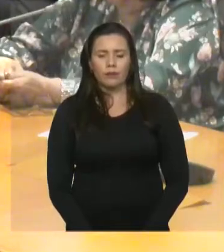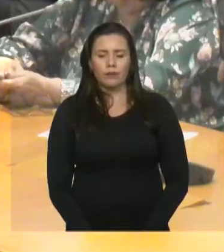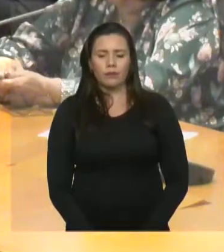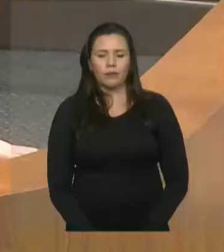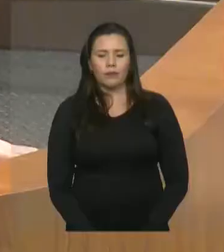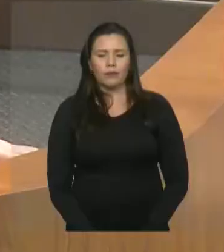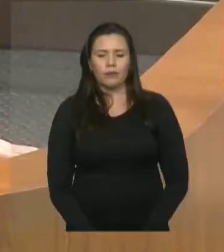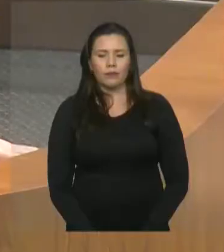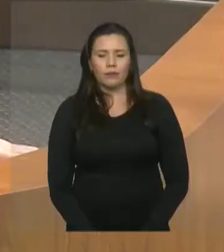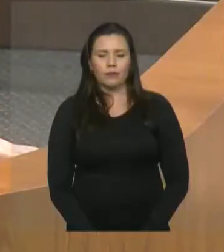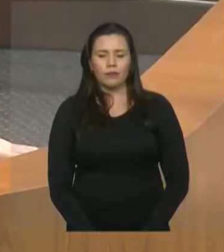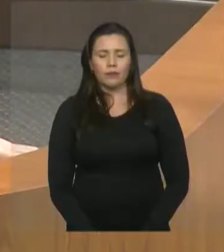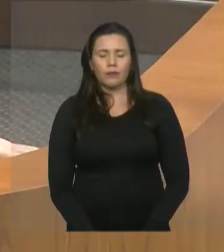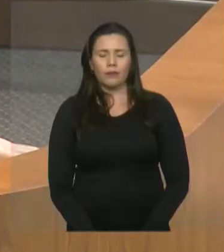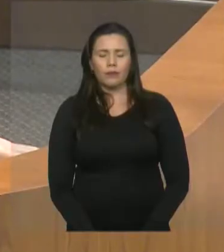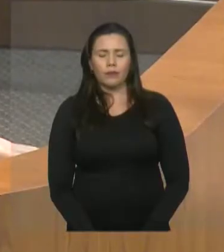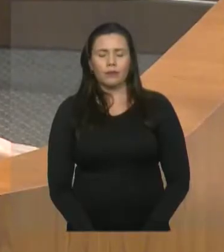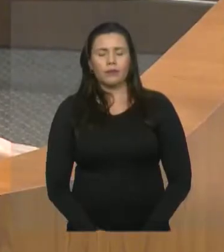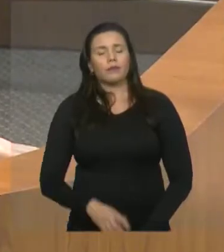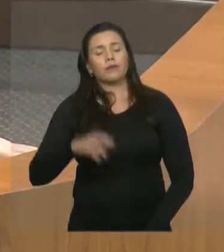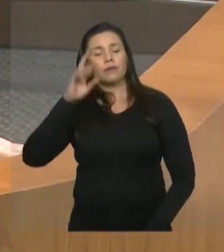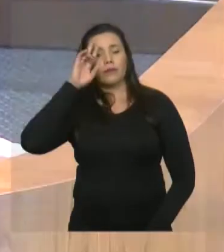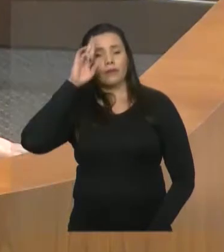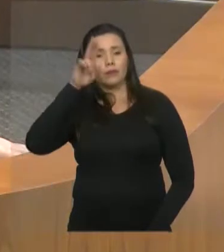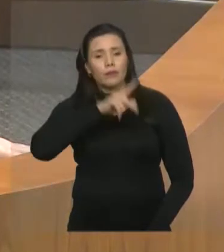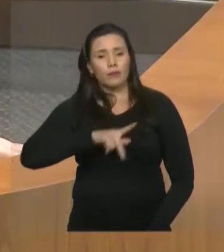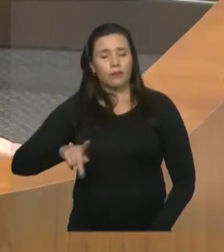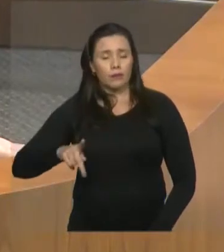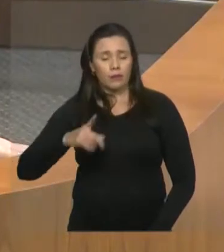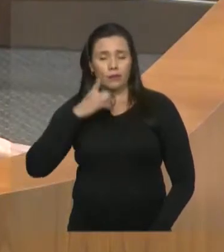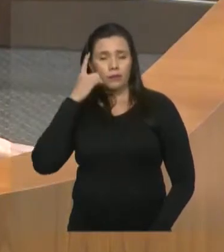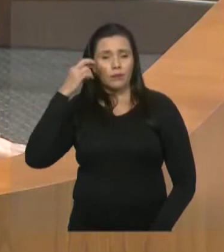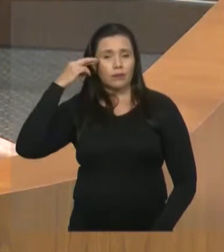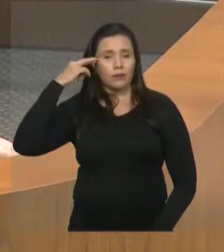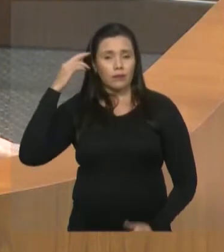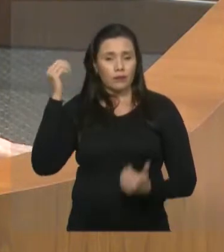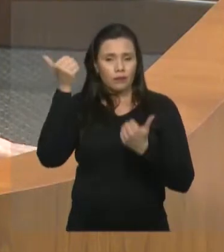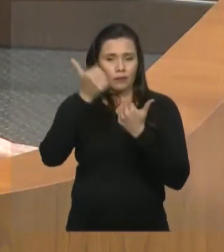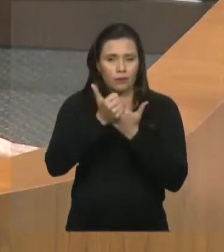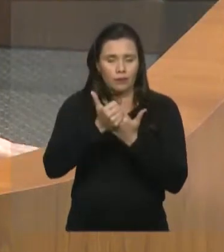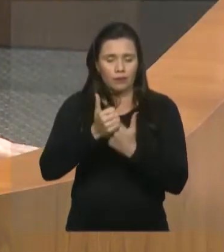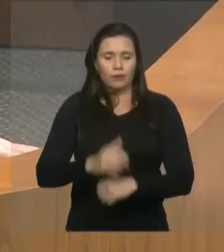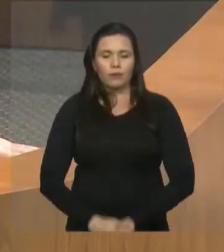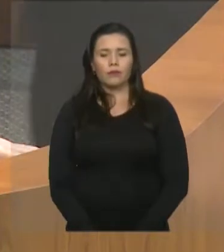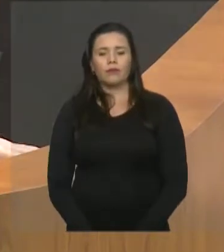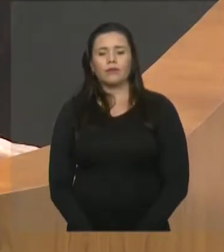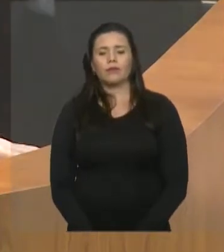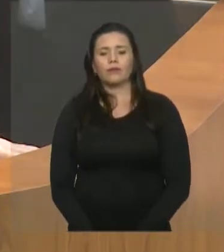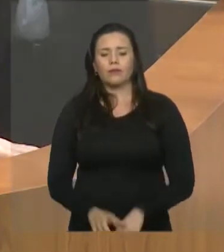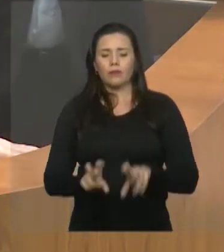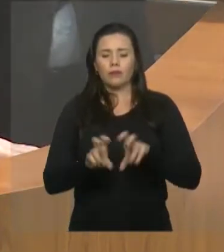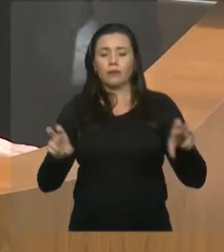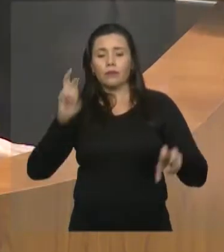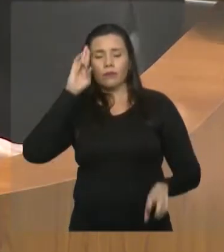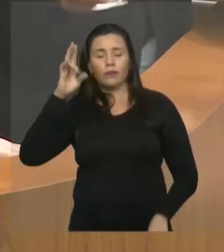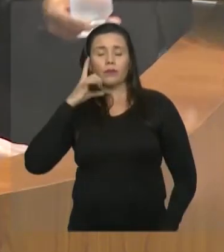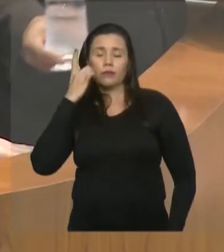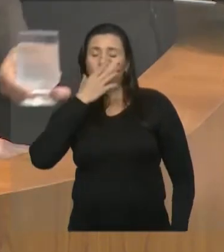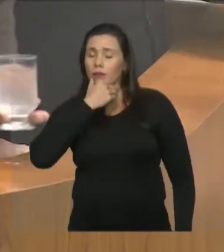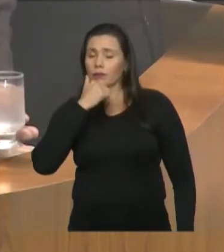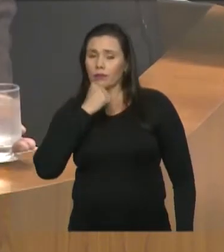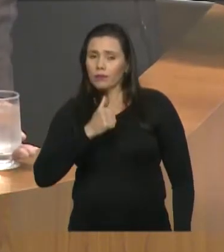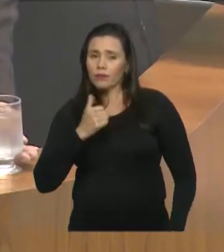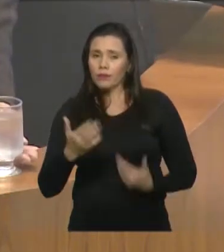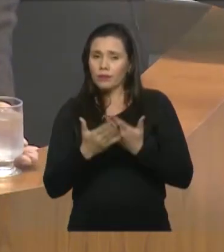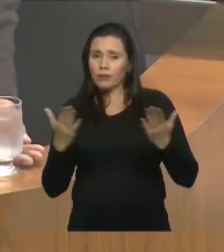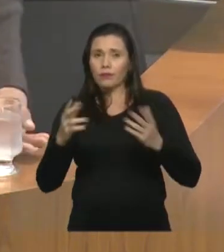Senhor presidente em exercício, deputado Roberto Costa, senhores da mesa, senhores deputados, deputadas, galeria, e